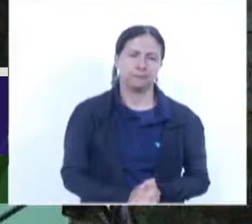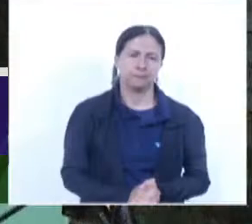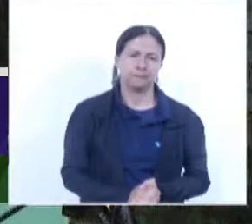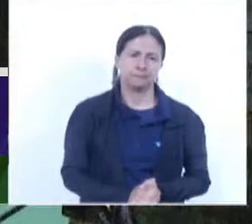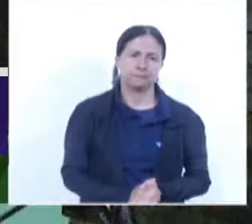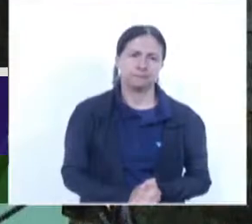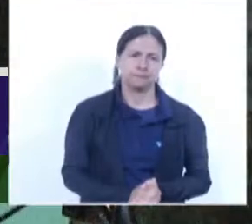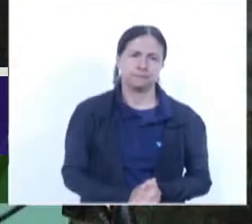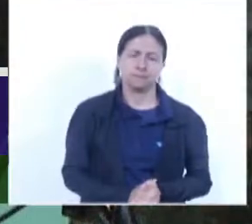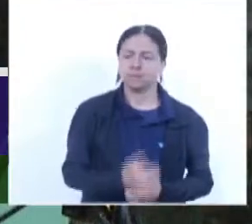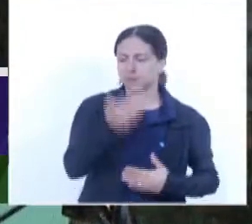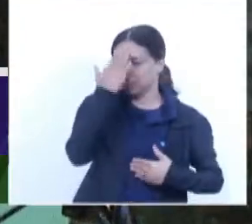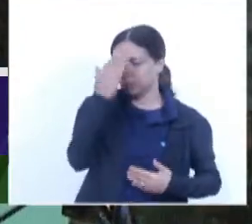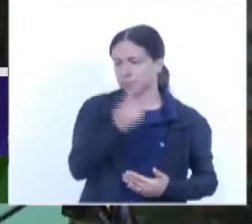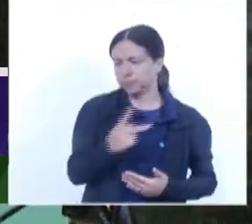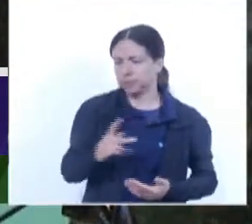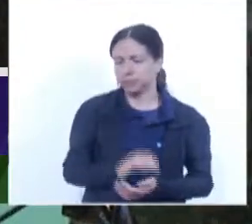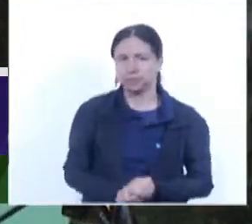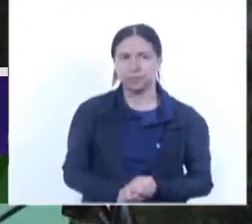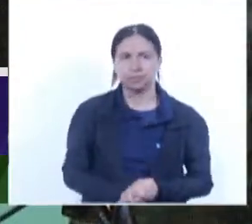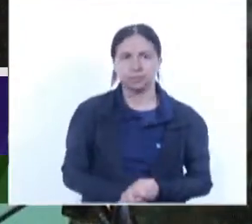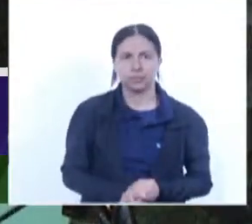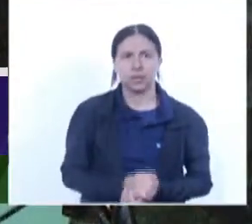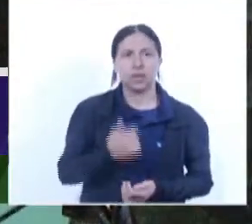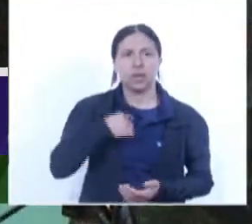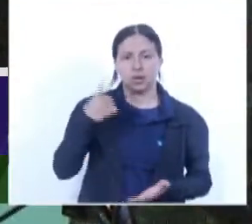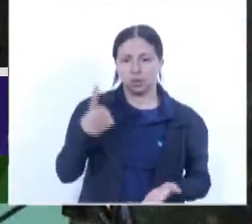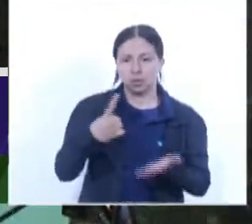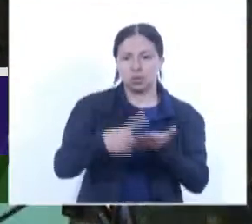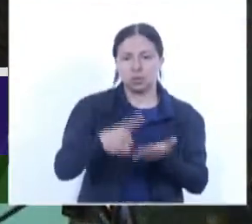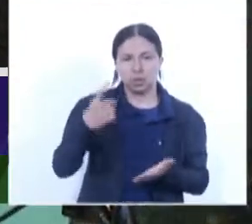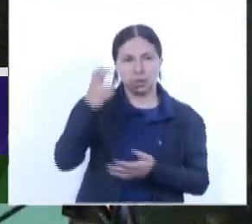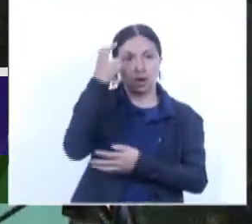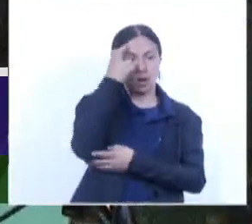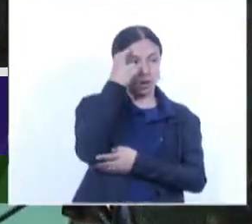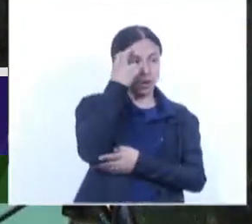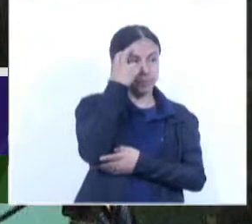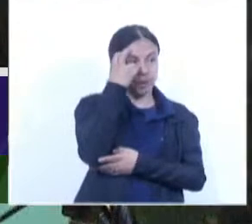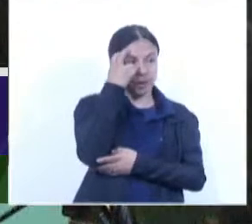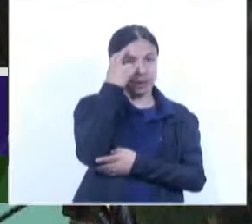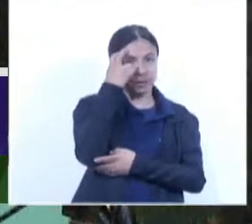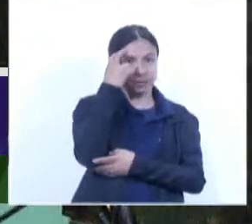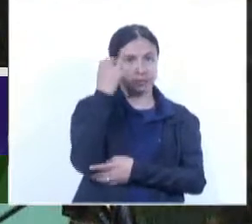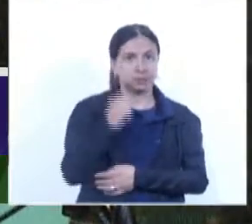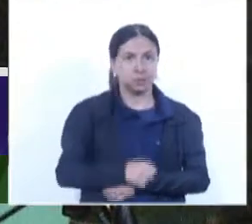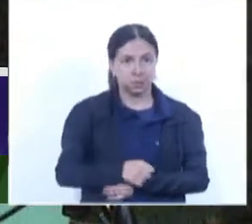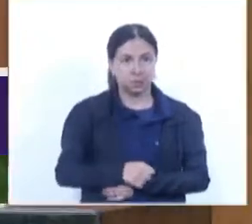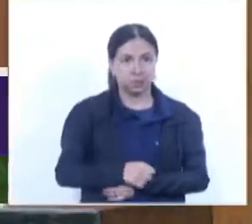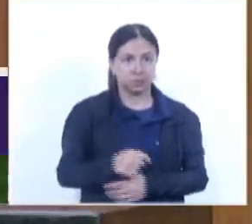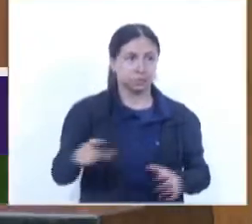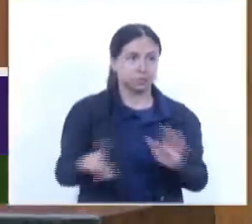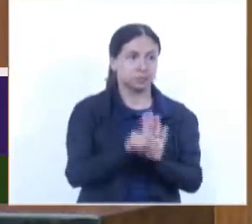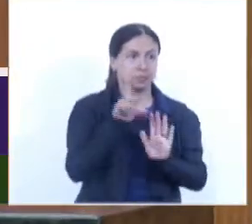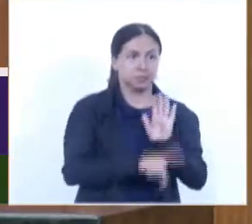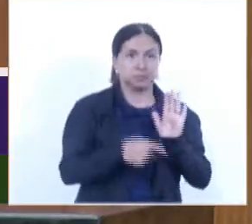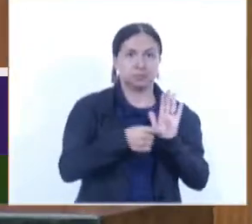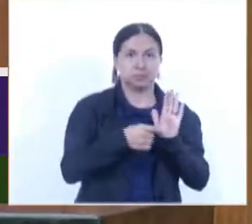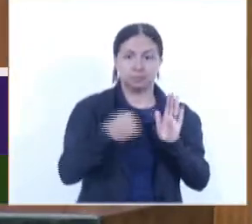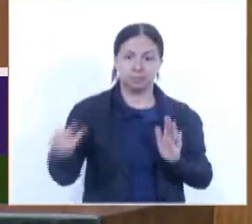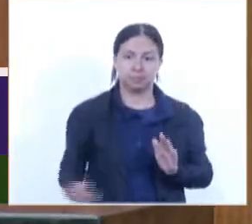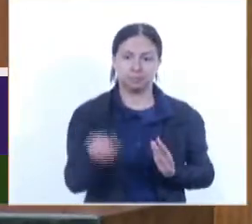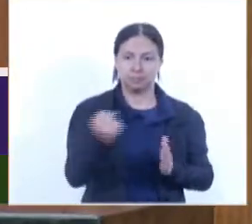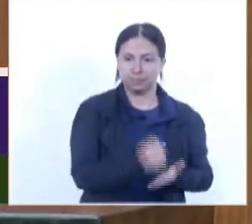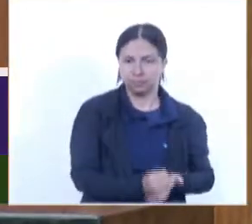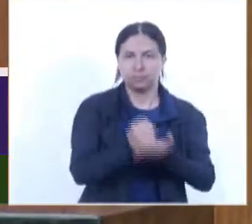Obrigado Presidente só reiterar aqui meu compromisso com a cultura da nossa cidade dizer que projetos como eles são importantes para que a gente possa